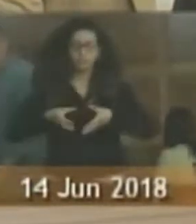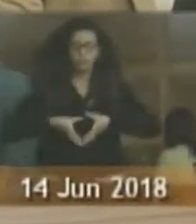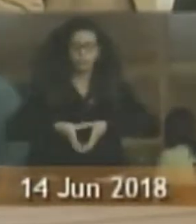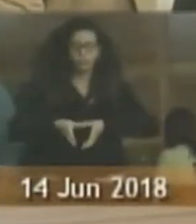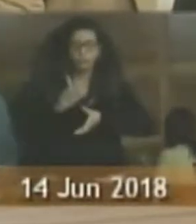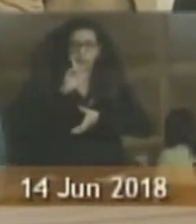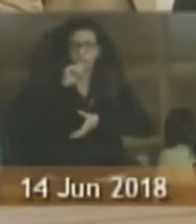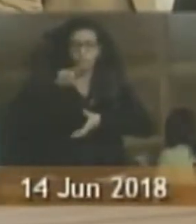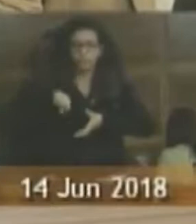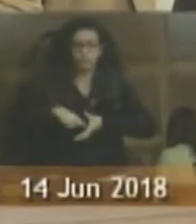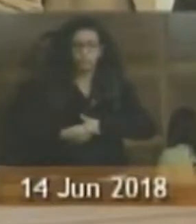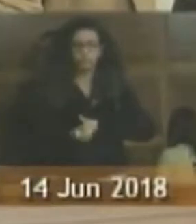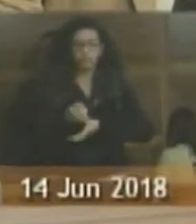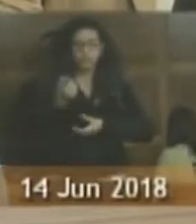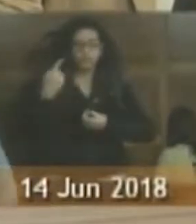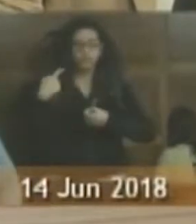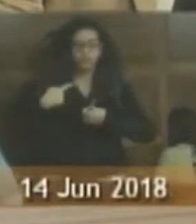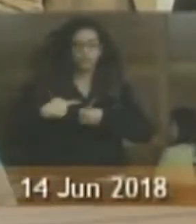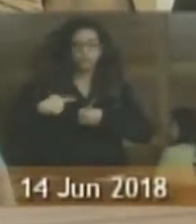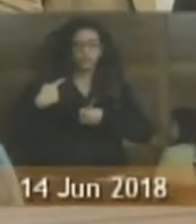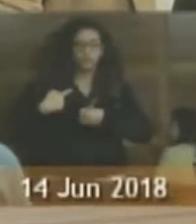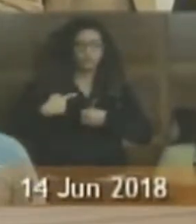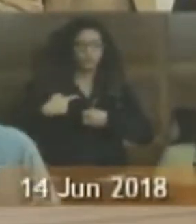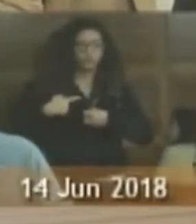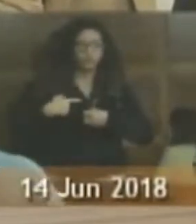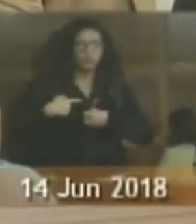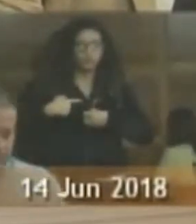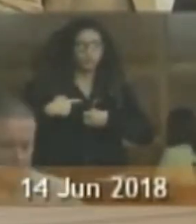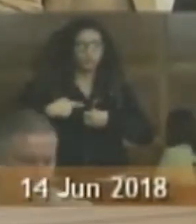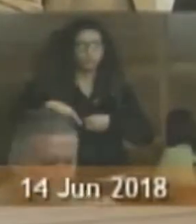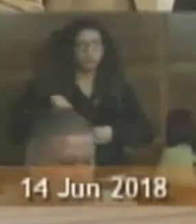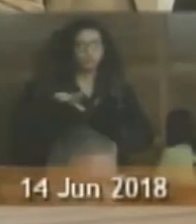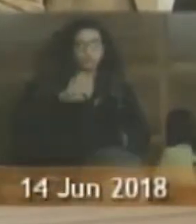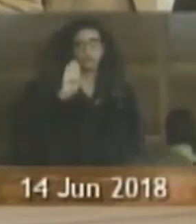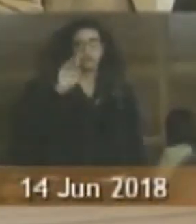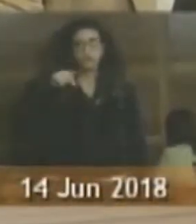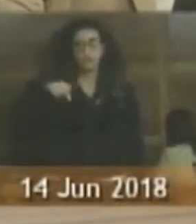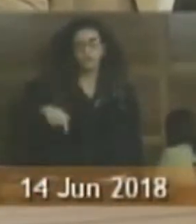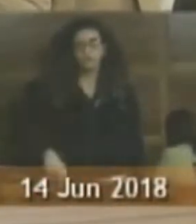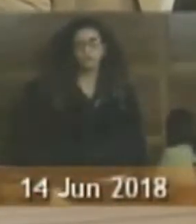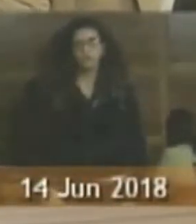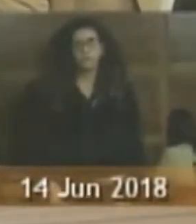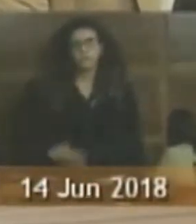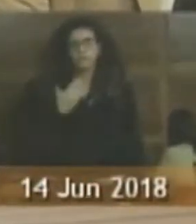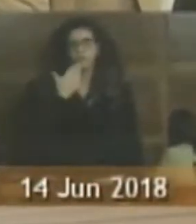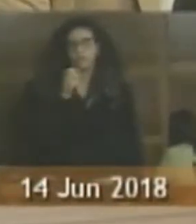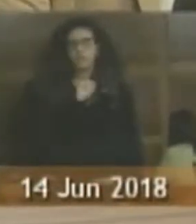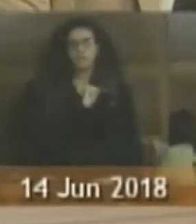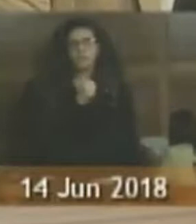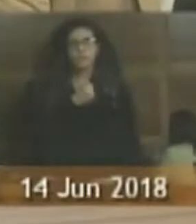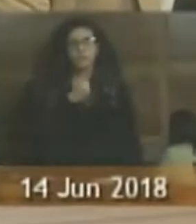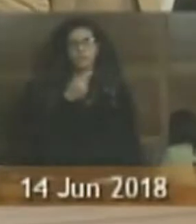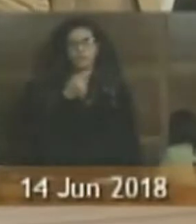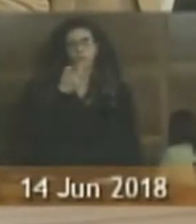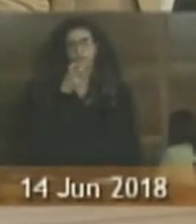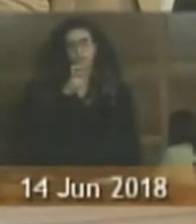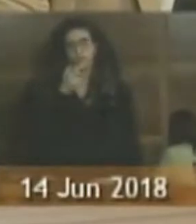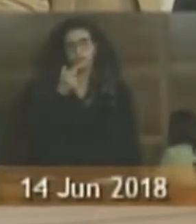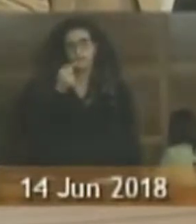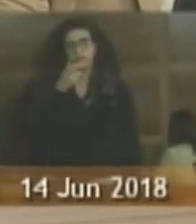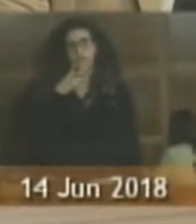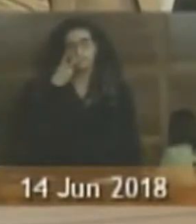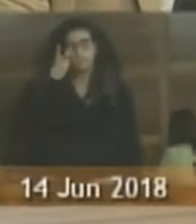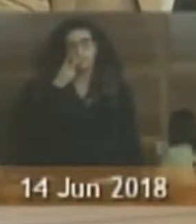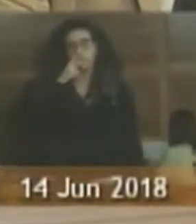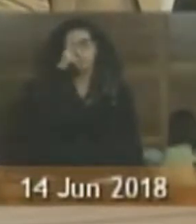para o escoamento das águas no calçamento realizado na rua Tiago, bairro Banqueta. Indicação 1767 de 2018.